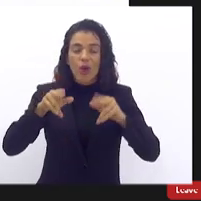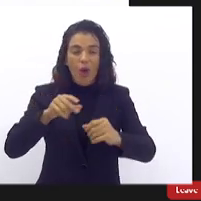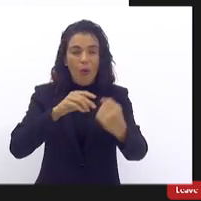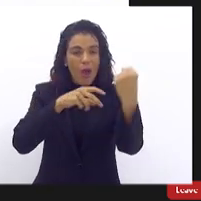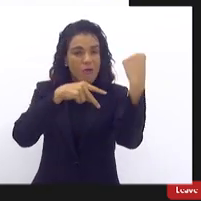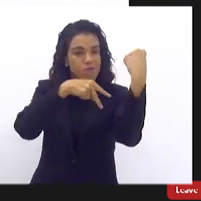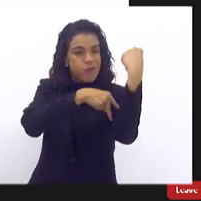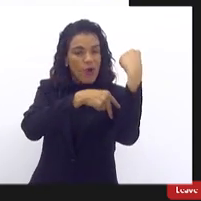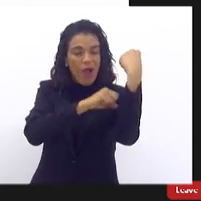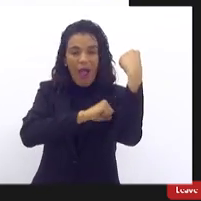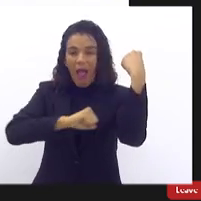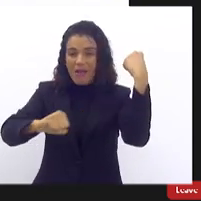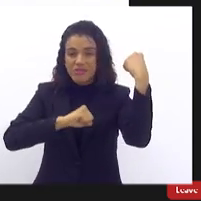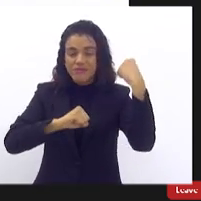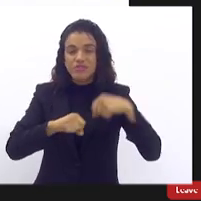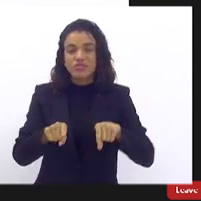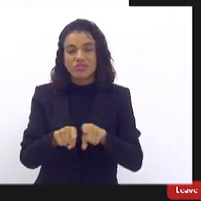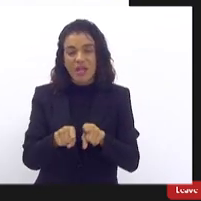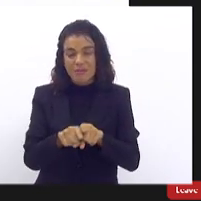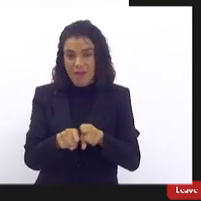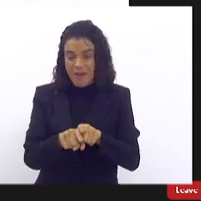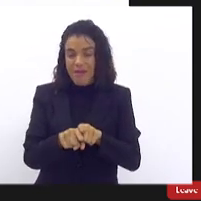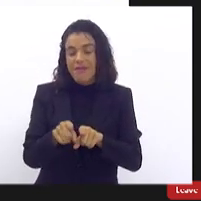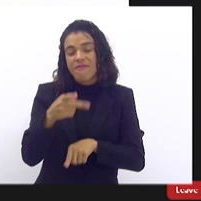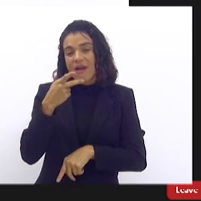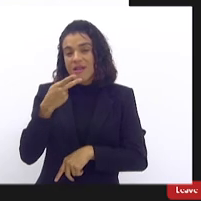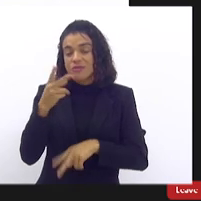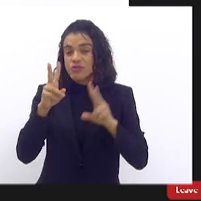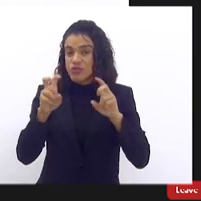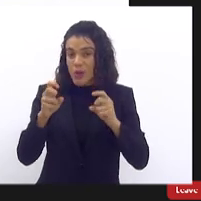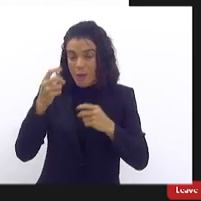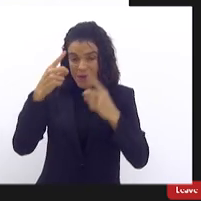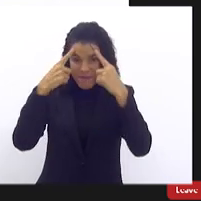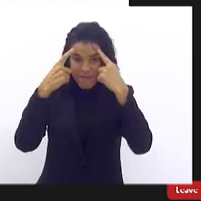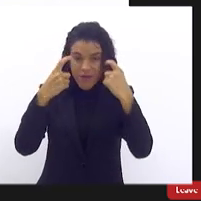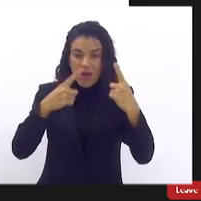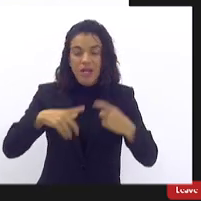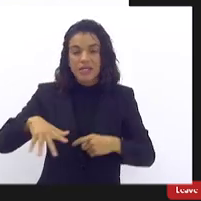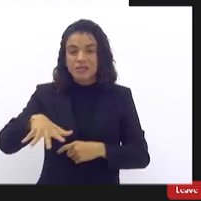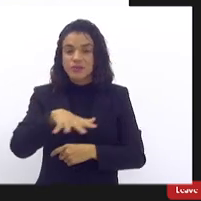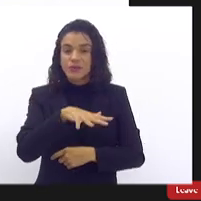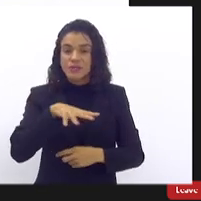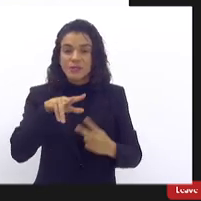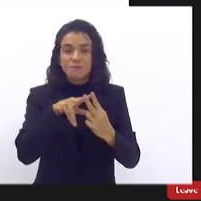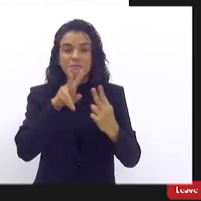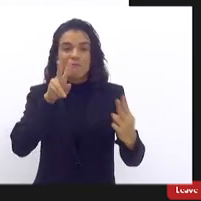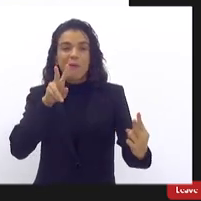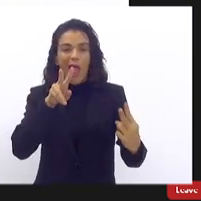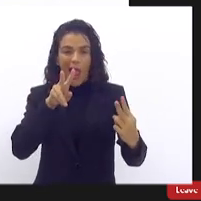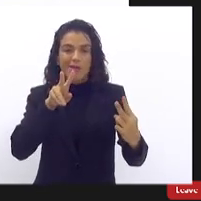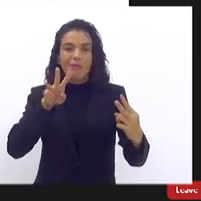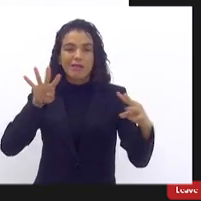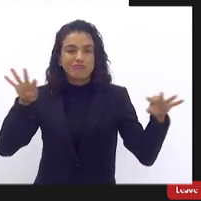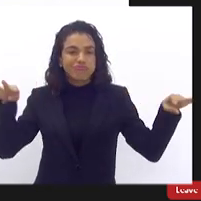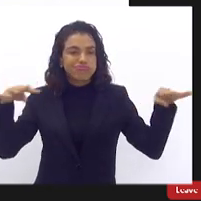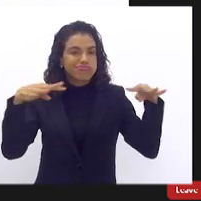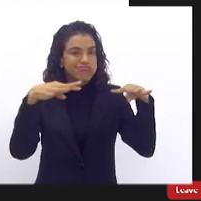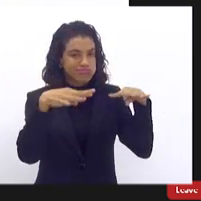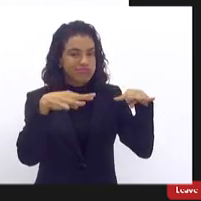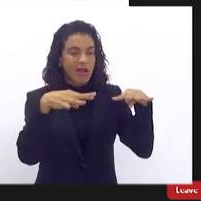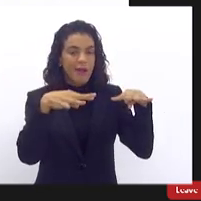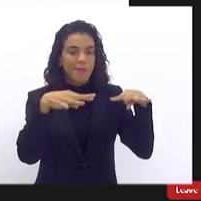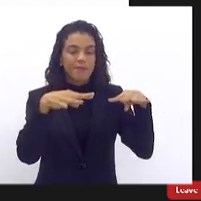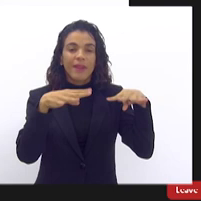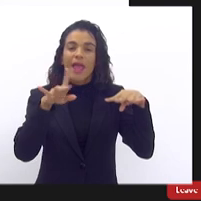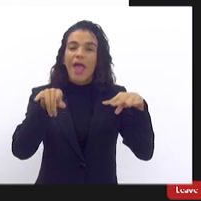não tem efeito só sobre aquela pessoa, principalmente se a gente está falando de uma violência que se dá em um espaço online público. Ela é